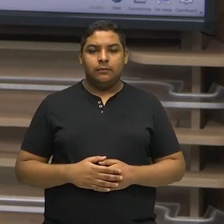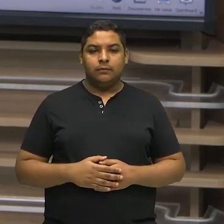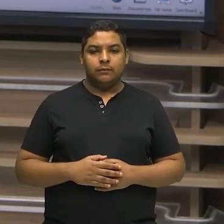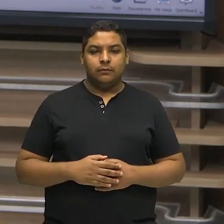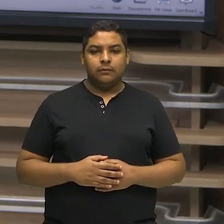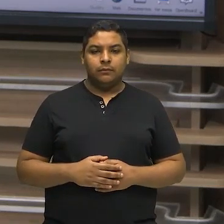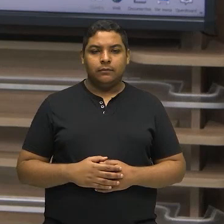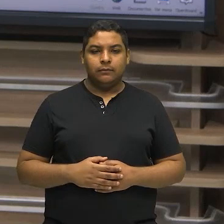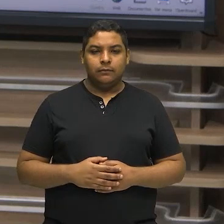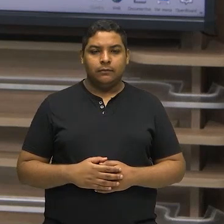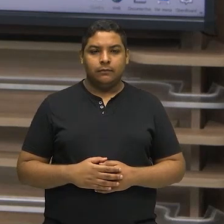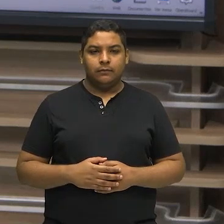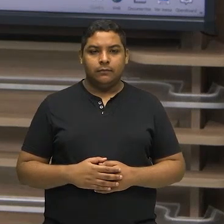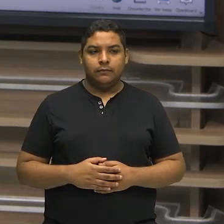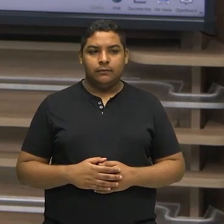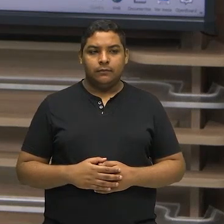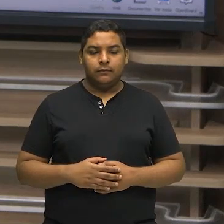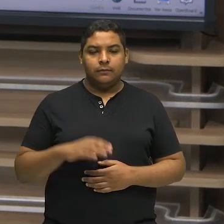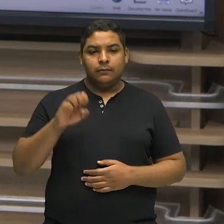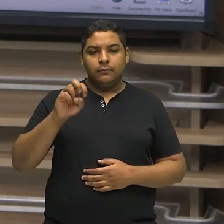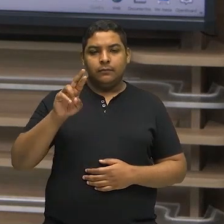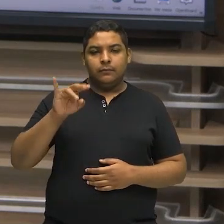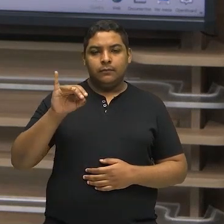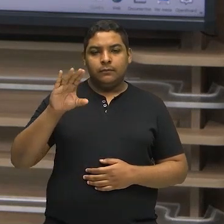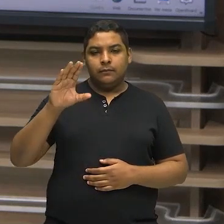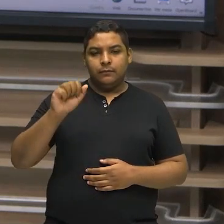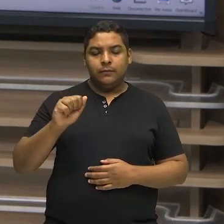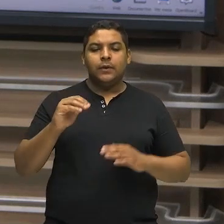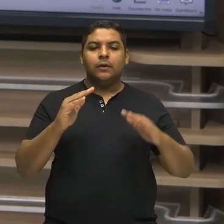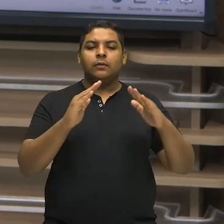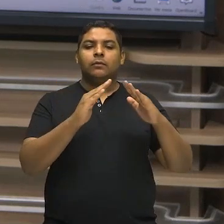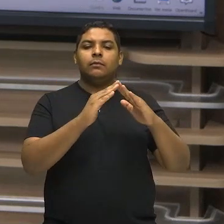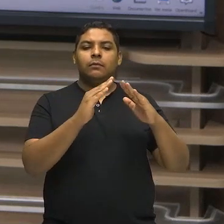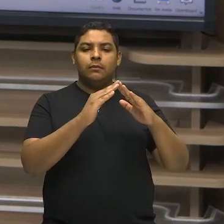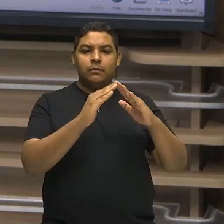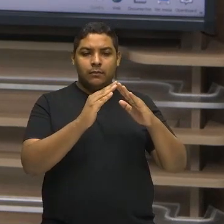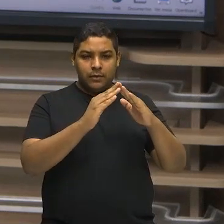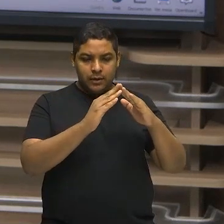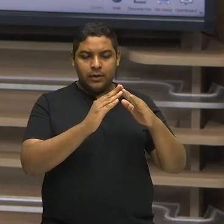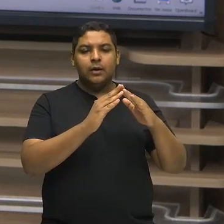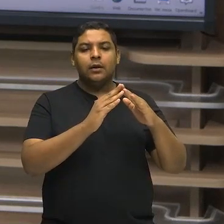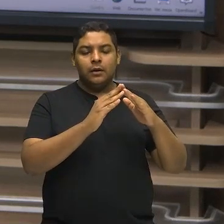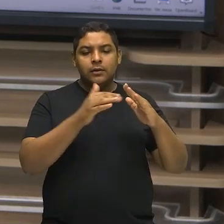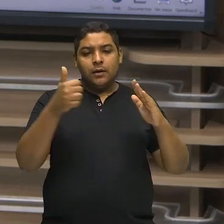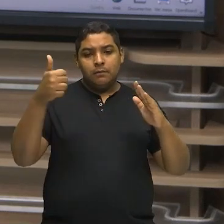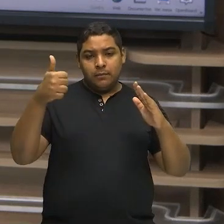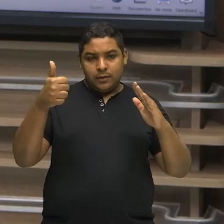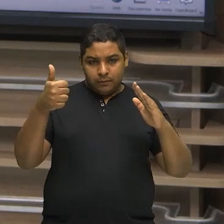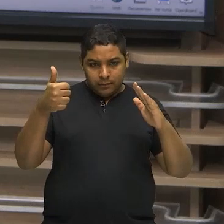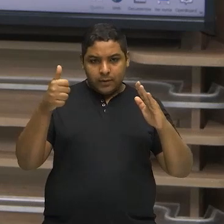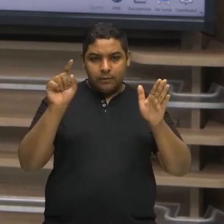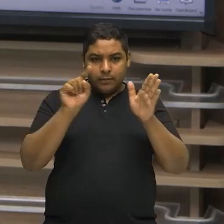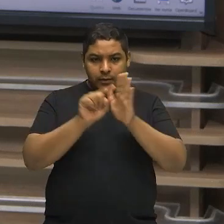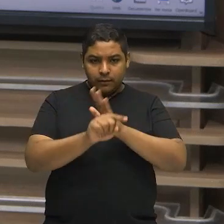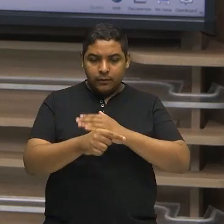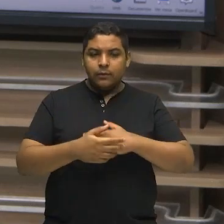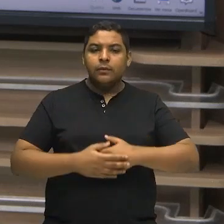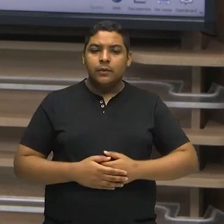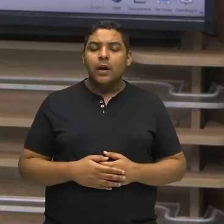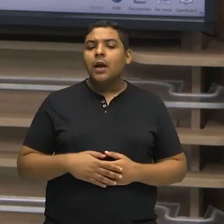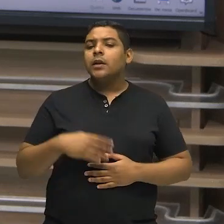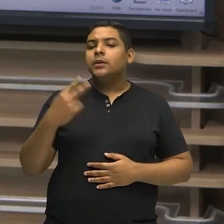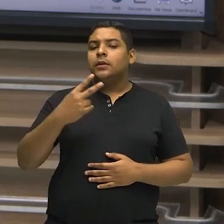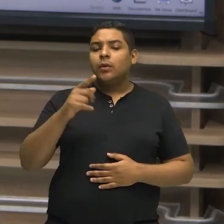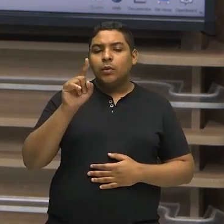A Érica falou que ela fez uma casa na primeira questão. E na segunda ela fez uma pessoa, muito